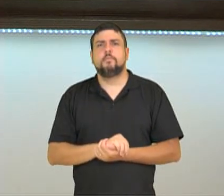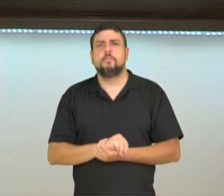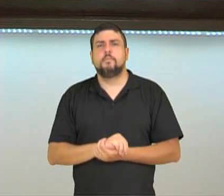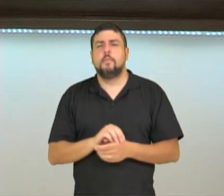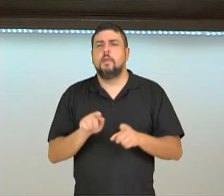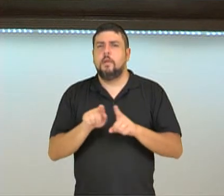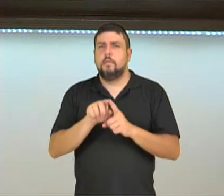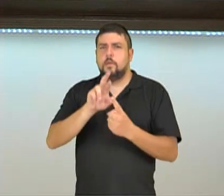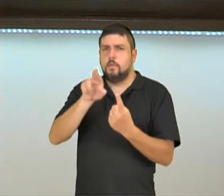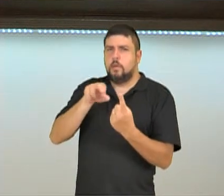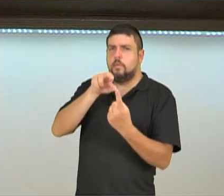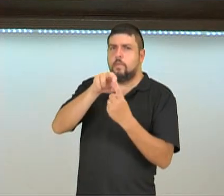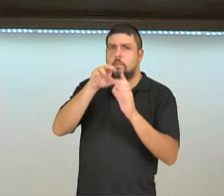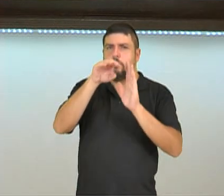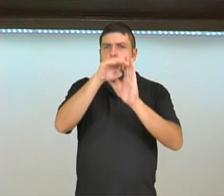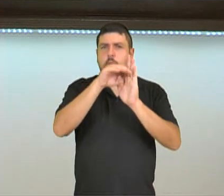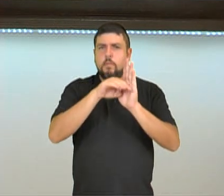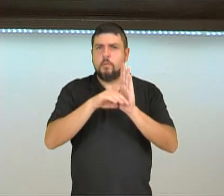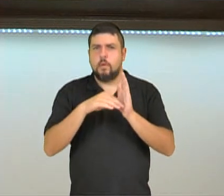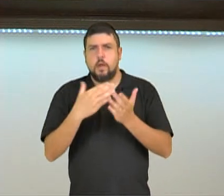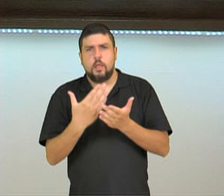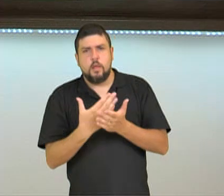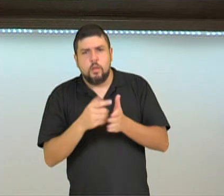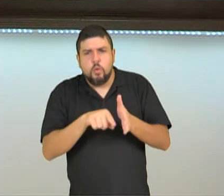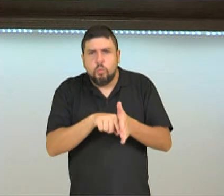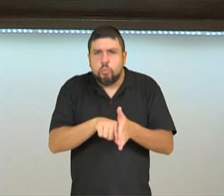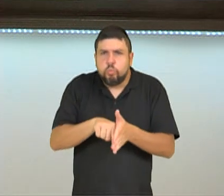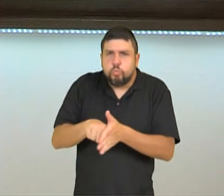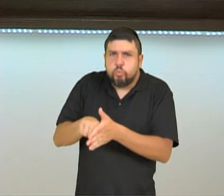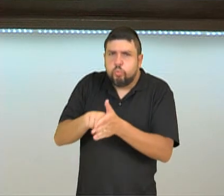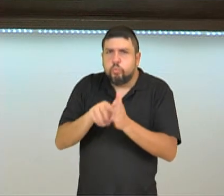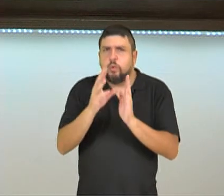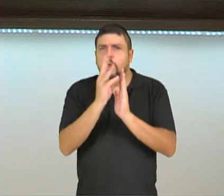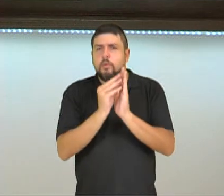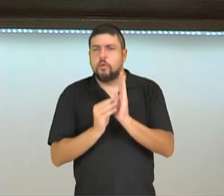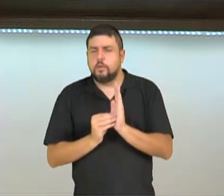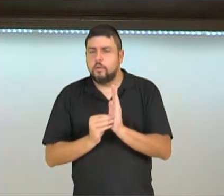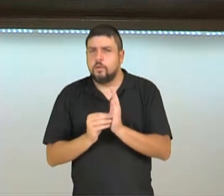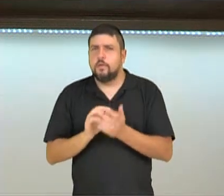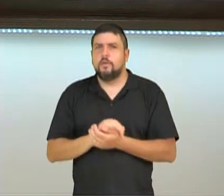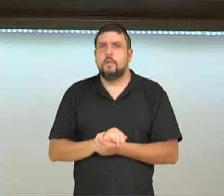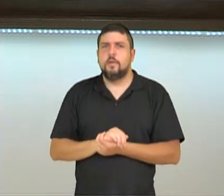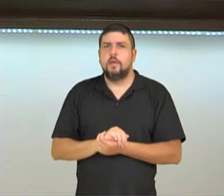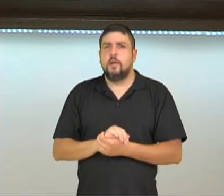as referências, se você quiser se aprofundar no conteúdo, no material. Agora sim,